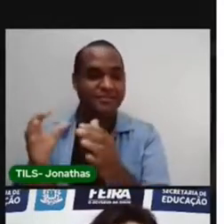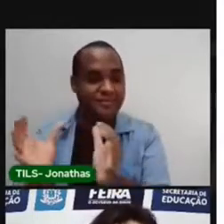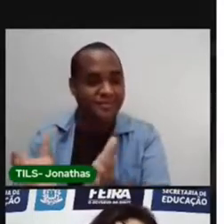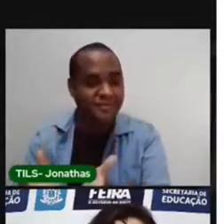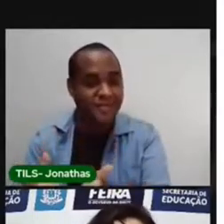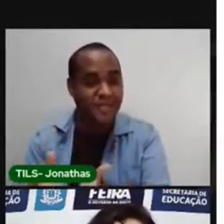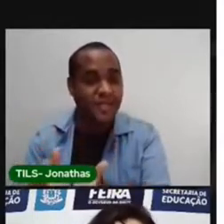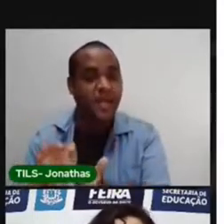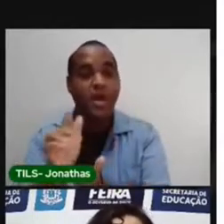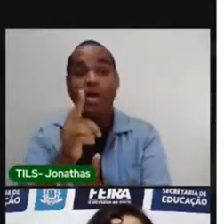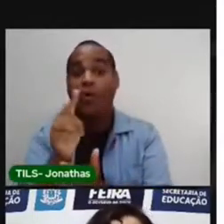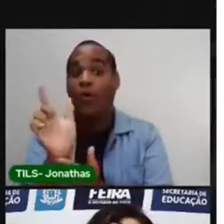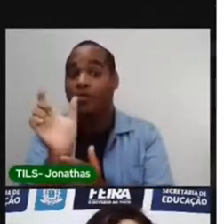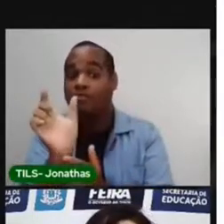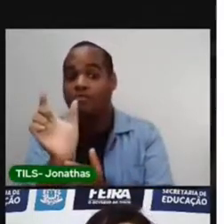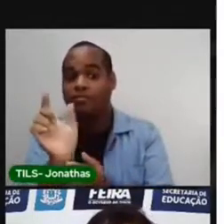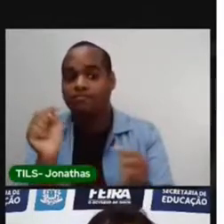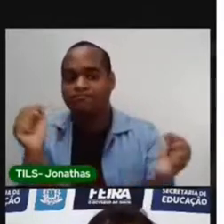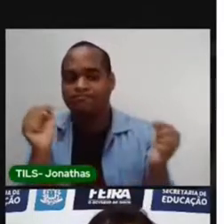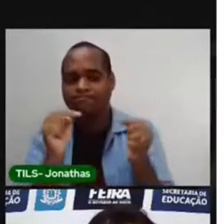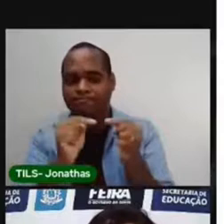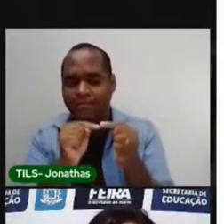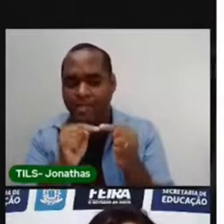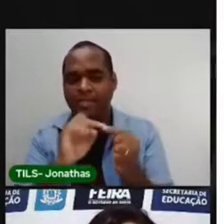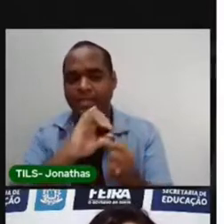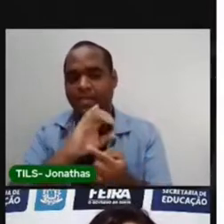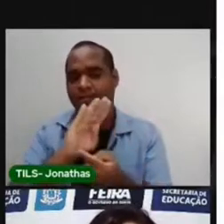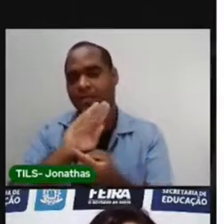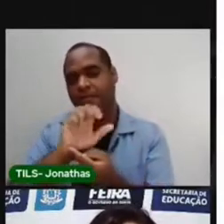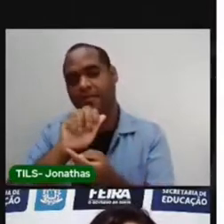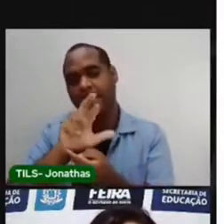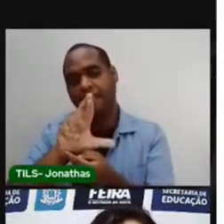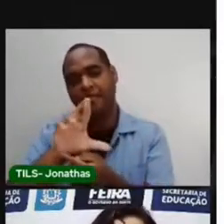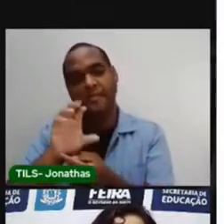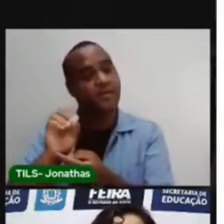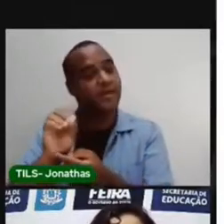outra palavra poderia rimar com barro?